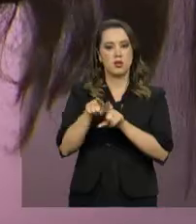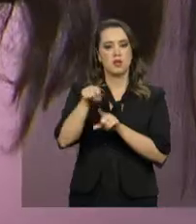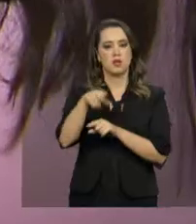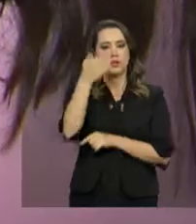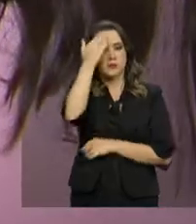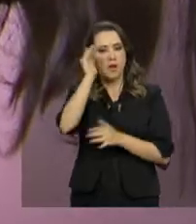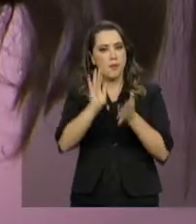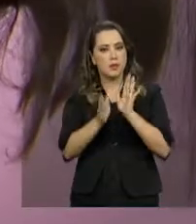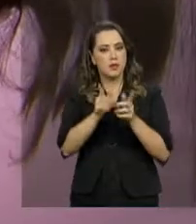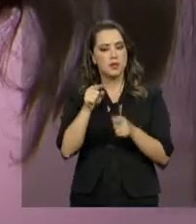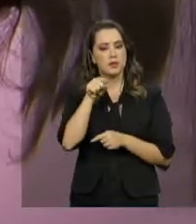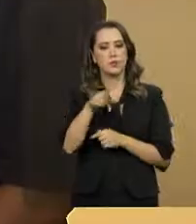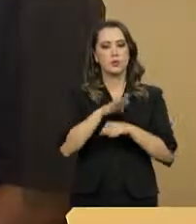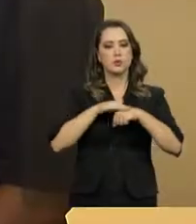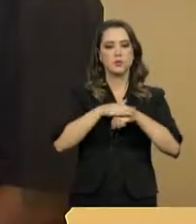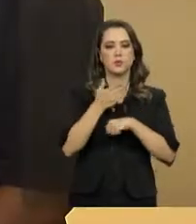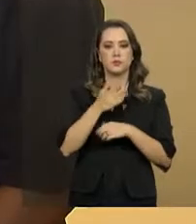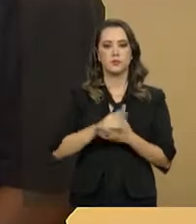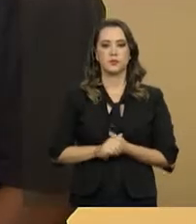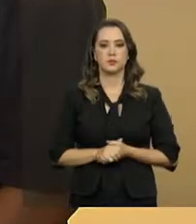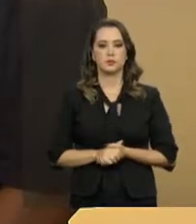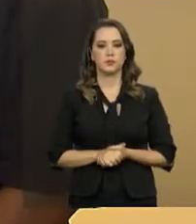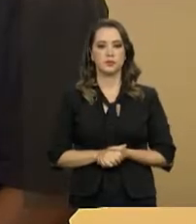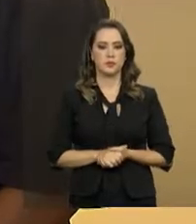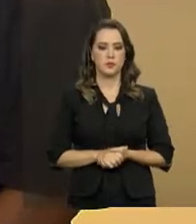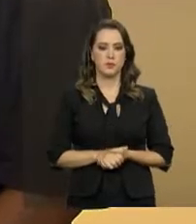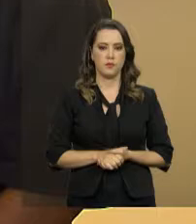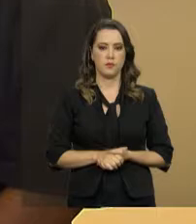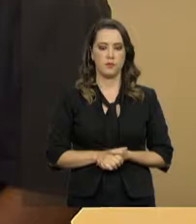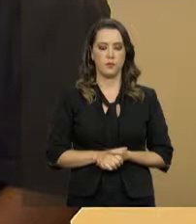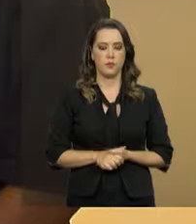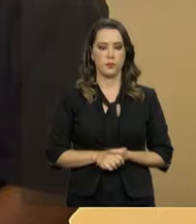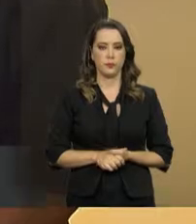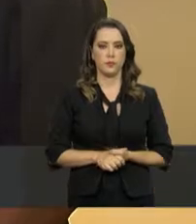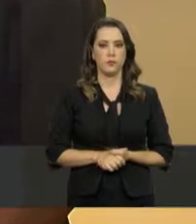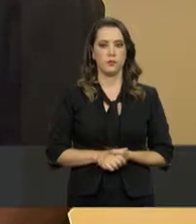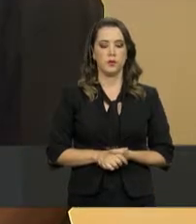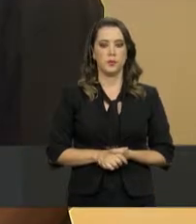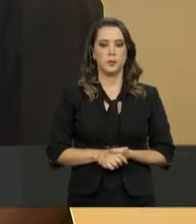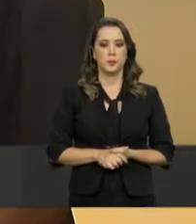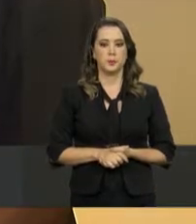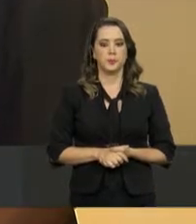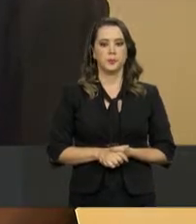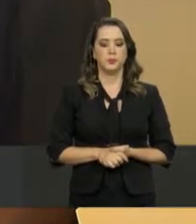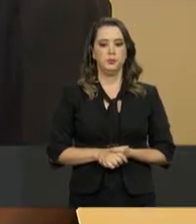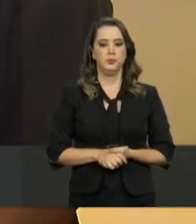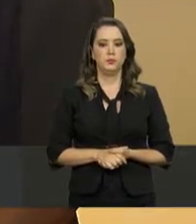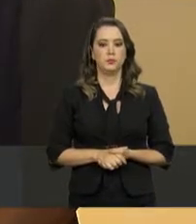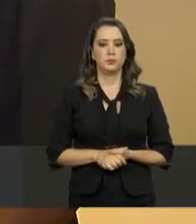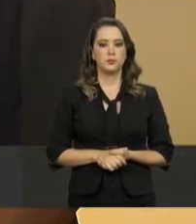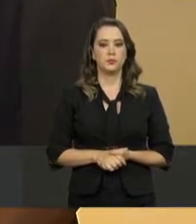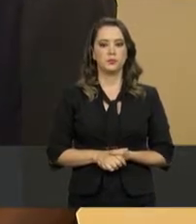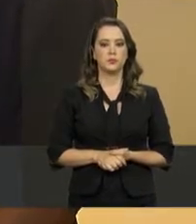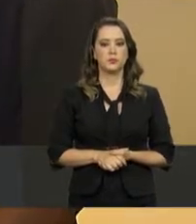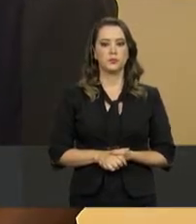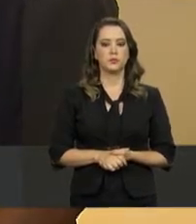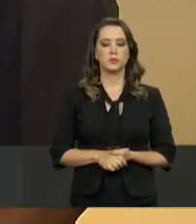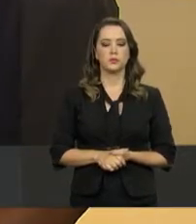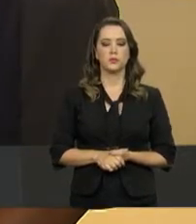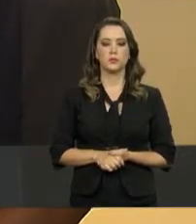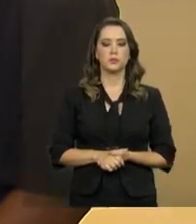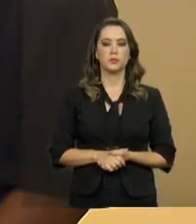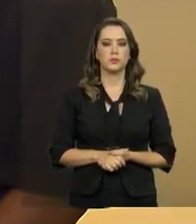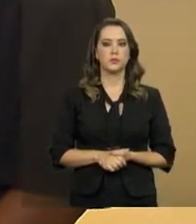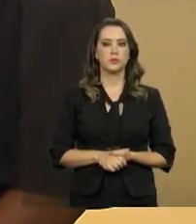libras mas conversamos com ele alguns locais não tem elevador só tem escada e as